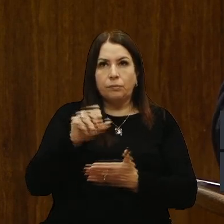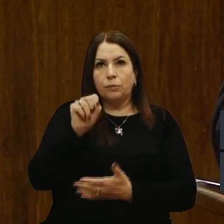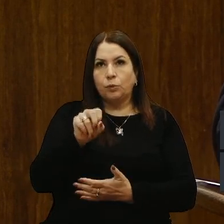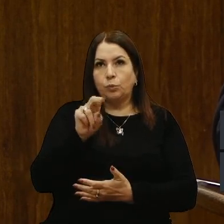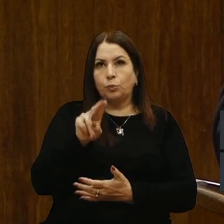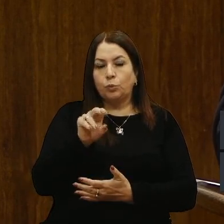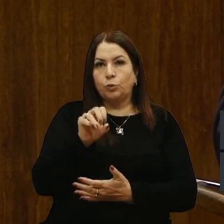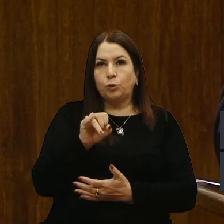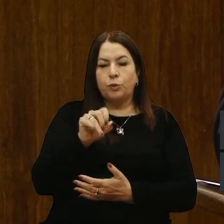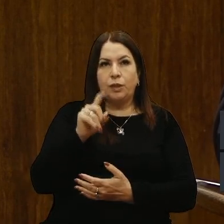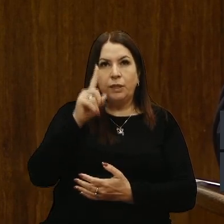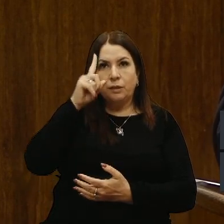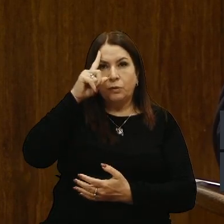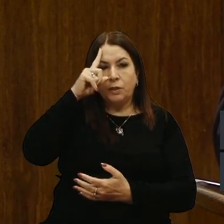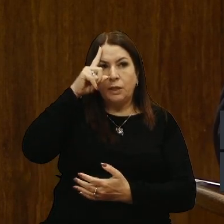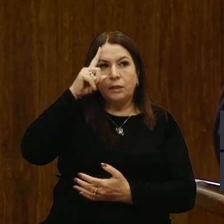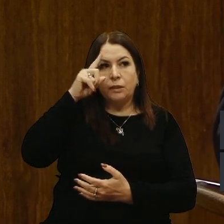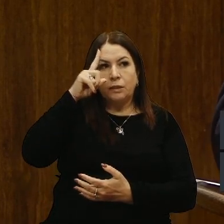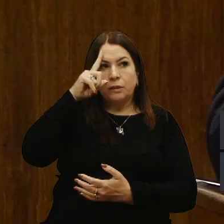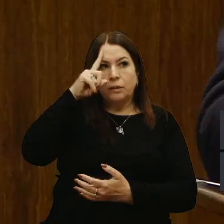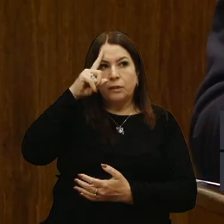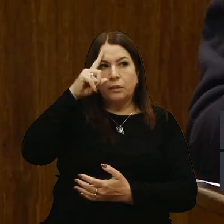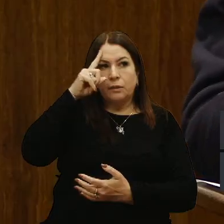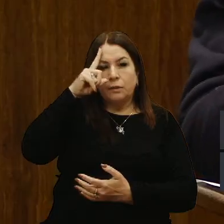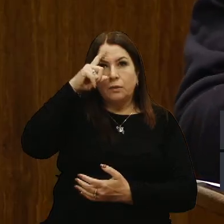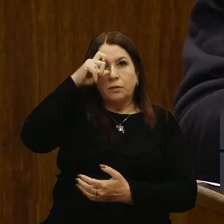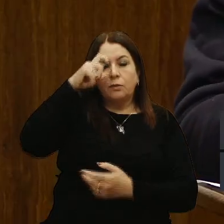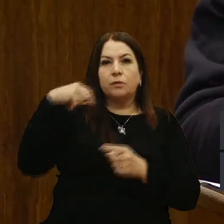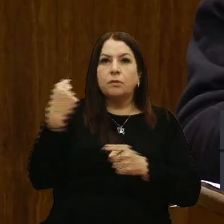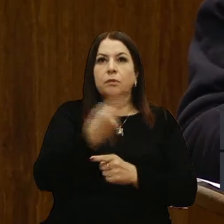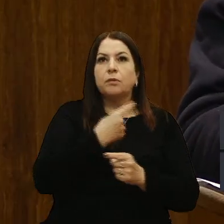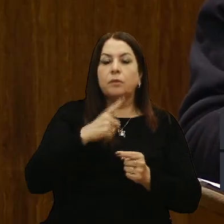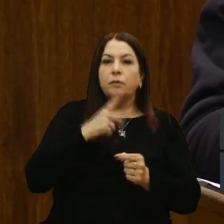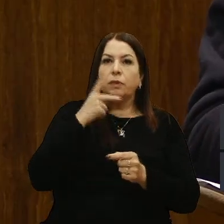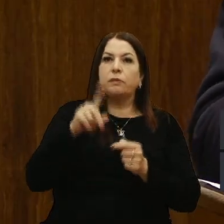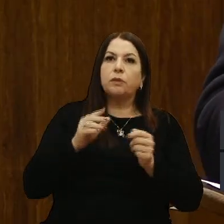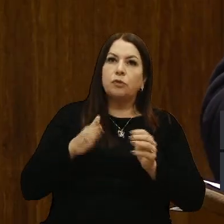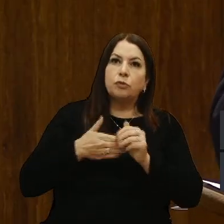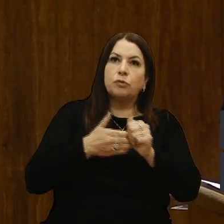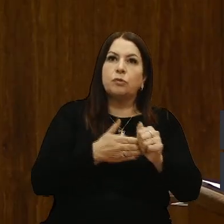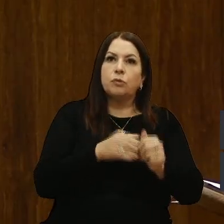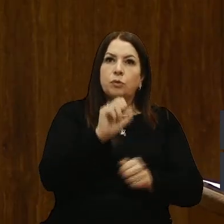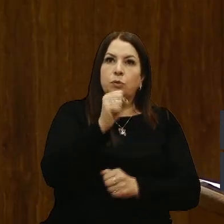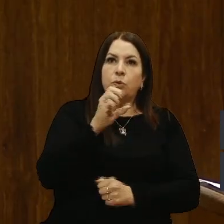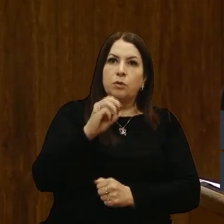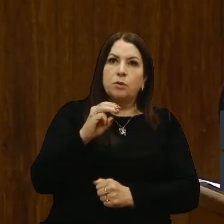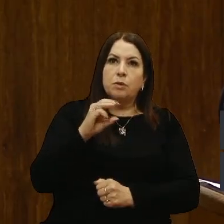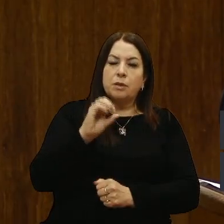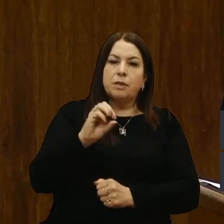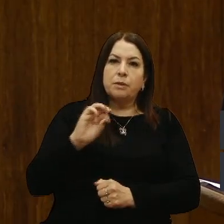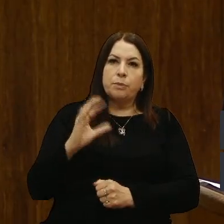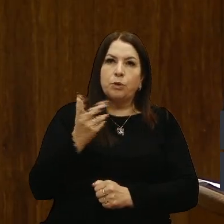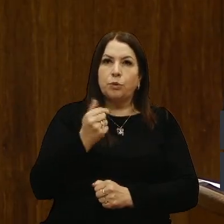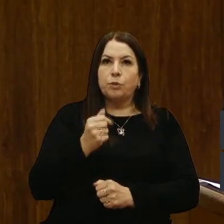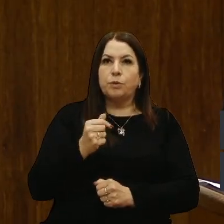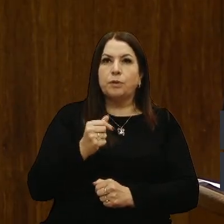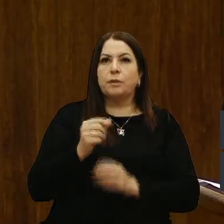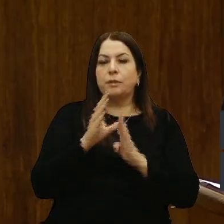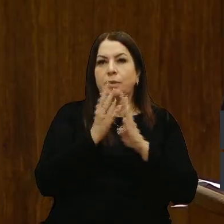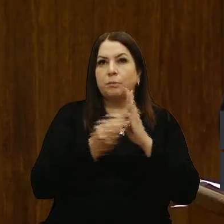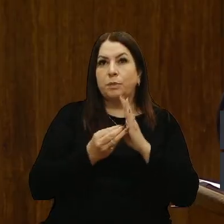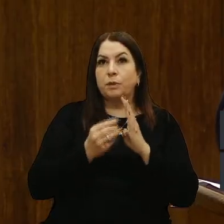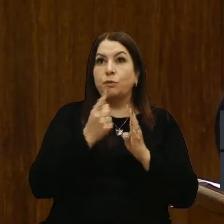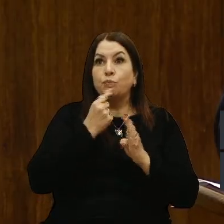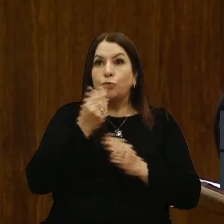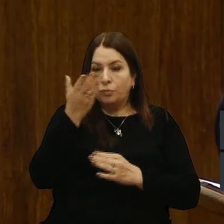comenta de 2 obras de drenagem que estão sendo feitas, mas foi direcionado 80 milhões do SAMAI, está aqui o vereador João Ex,